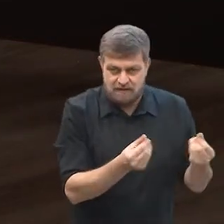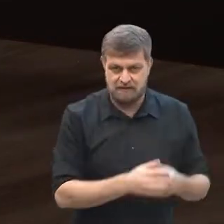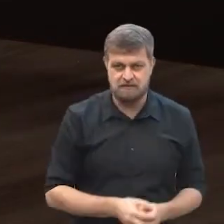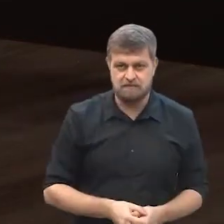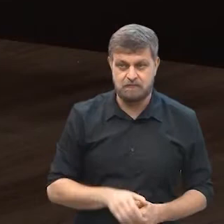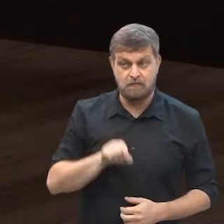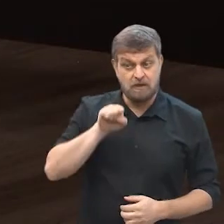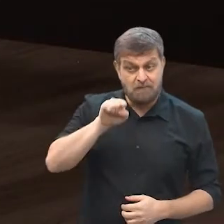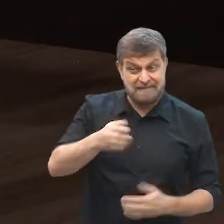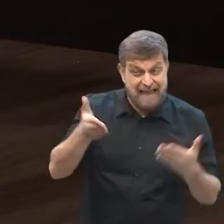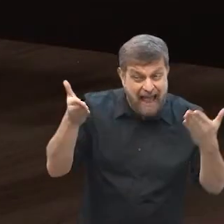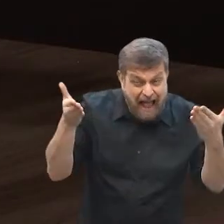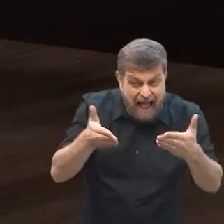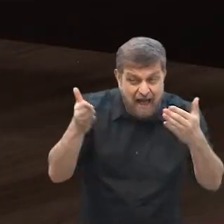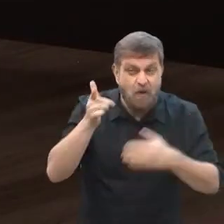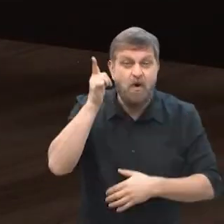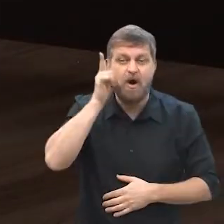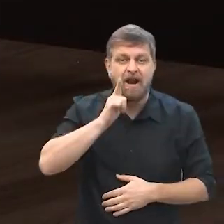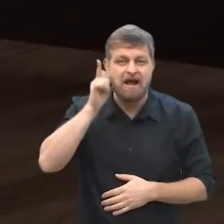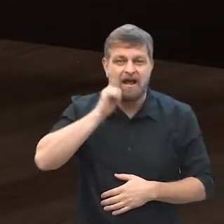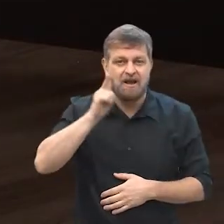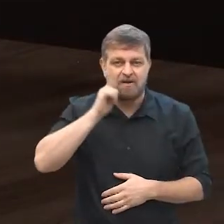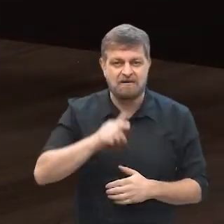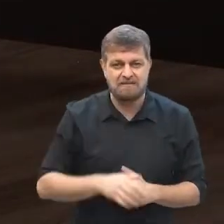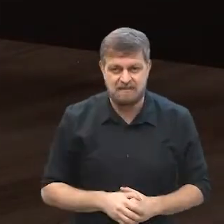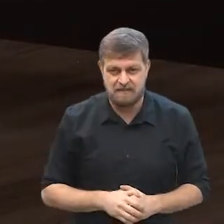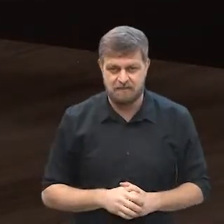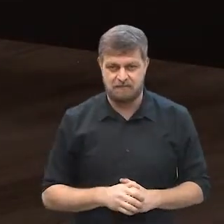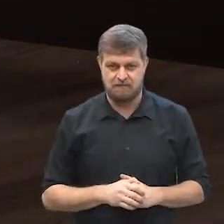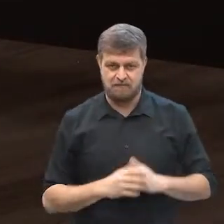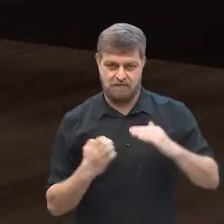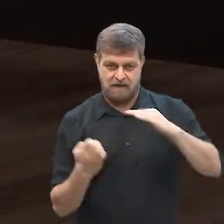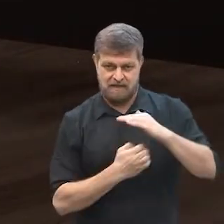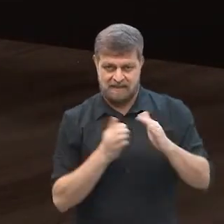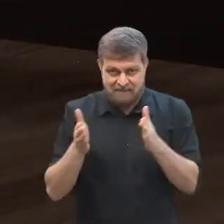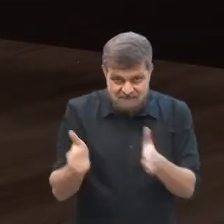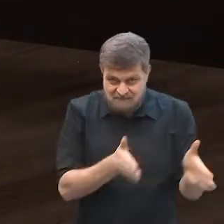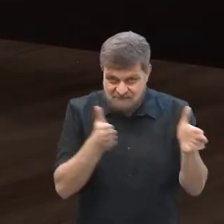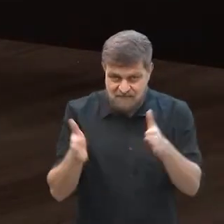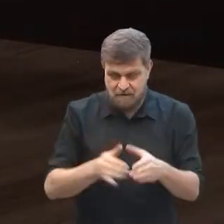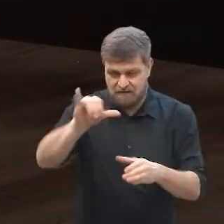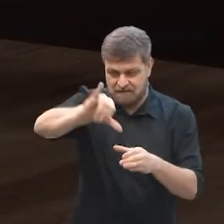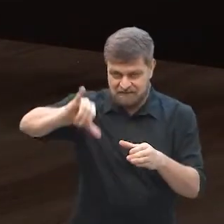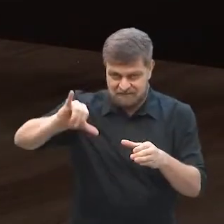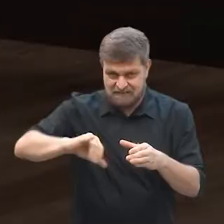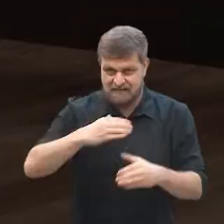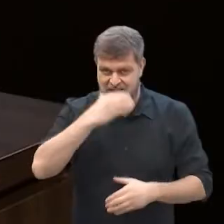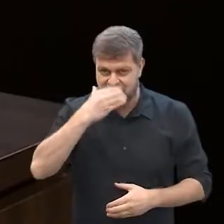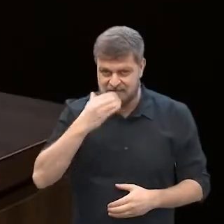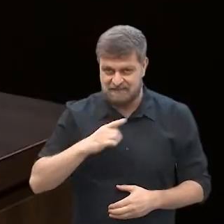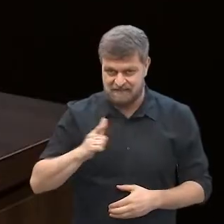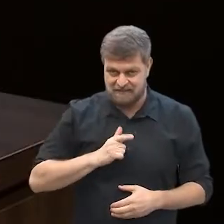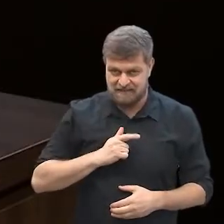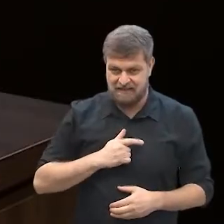Você conseguiu agora, na fábrica de vinagre de maçã, equilibrar isso daí?